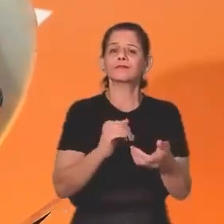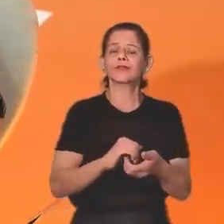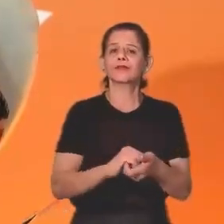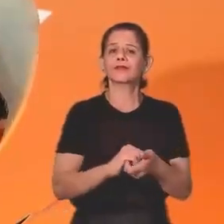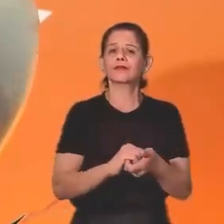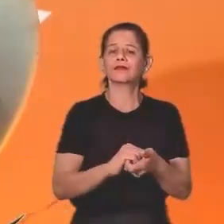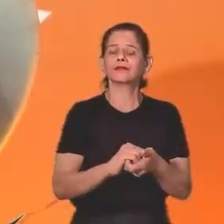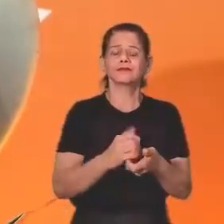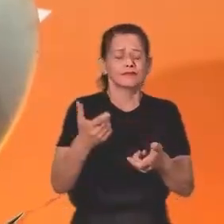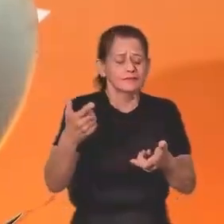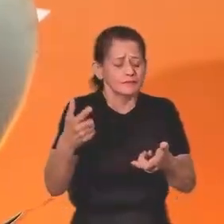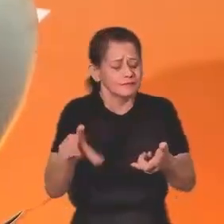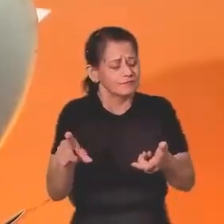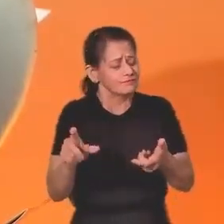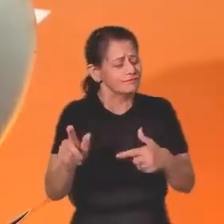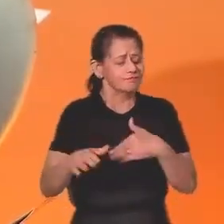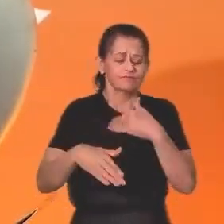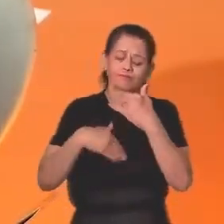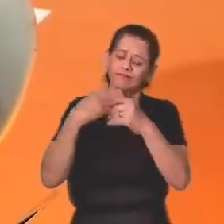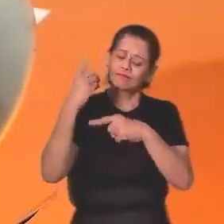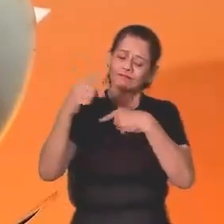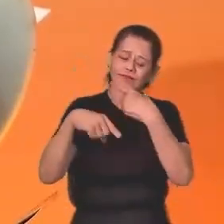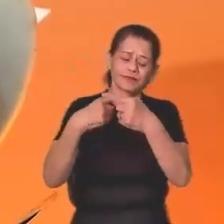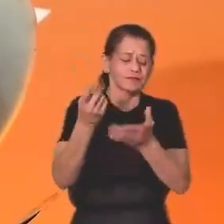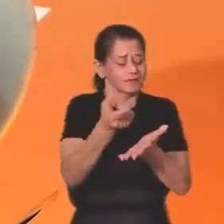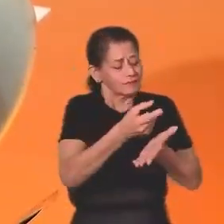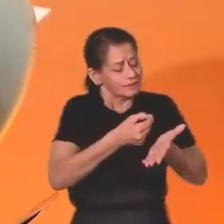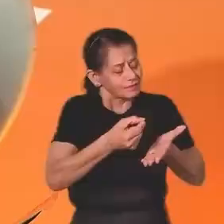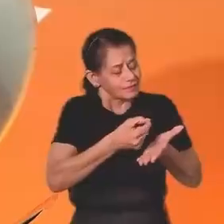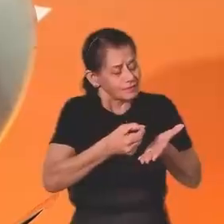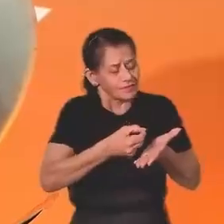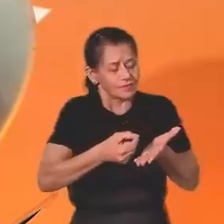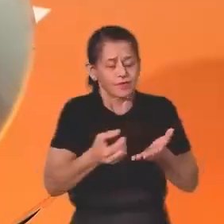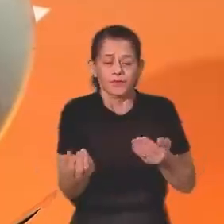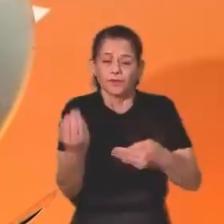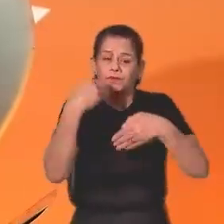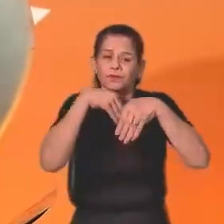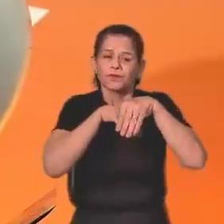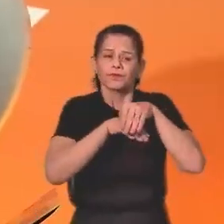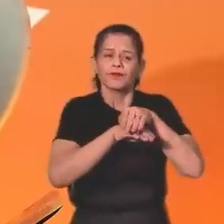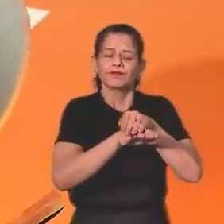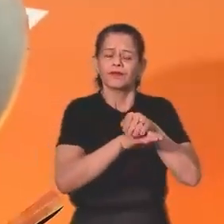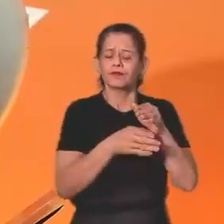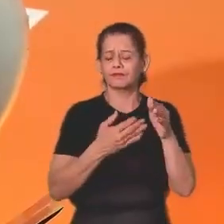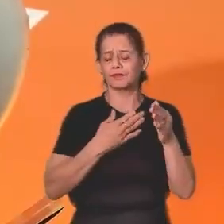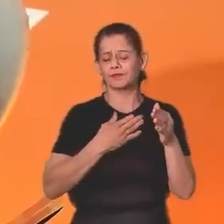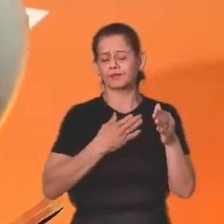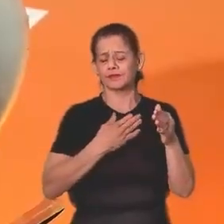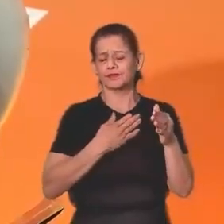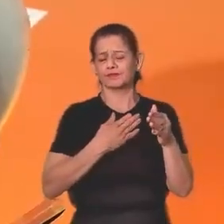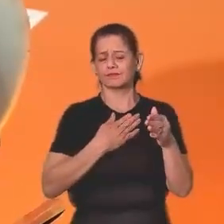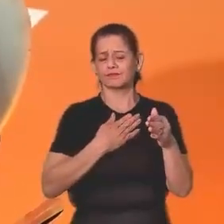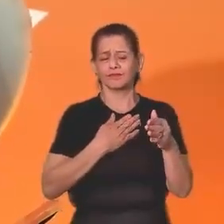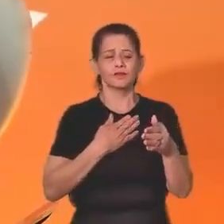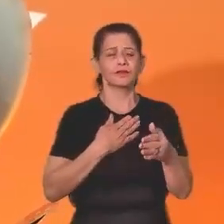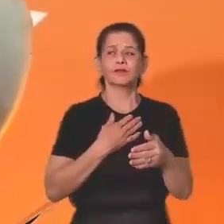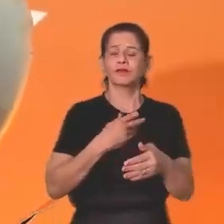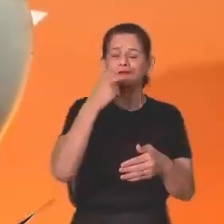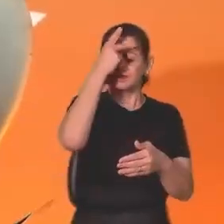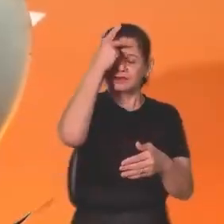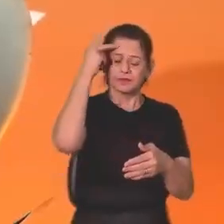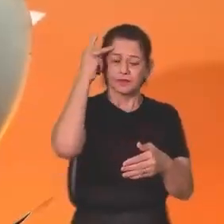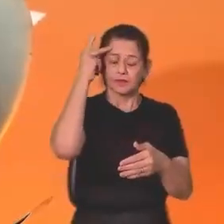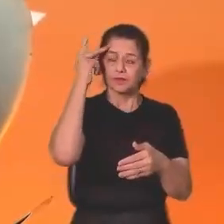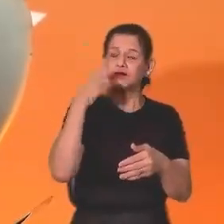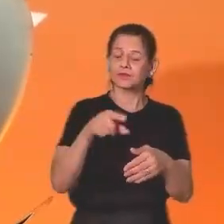E por diversas vezes eu escrevia, mas guardava aquilo para mim. Algumas pessoas tiveram